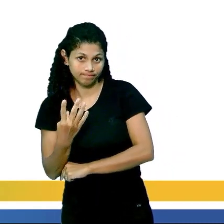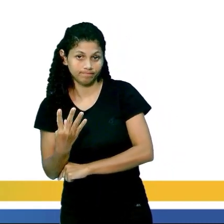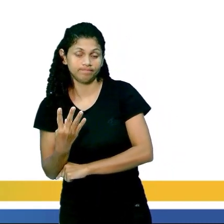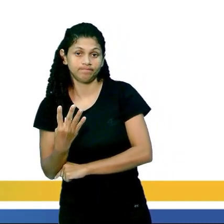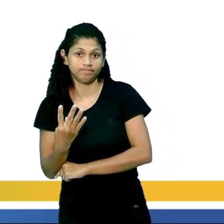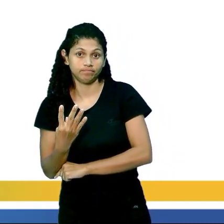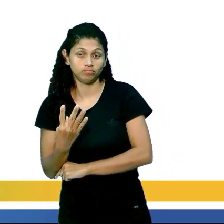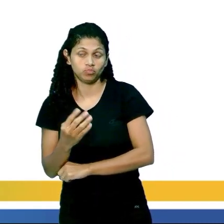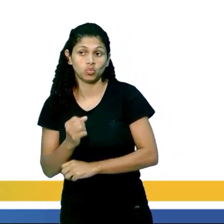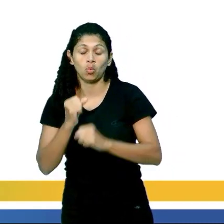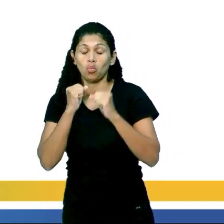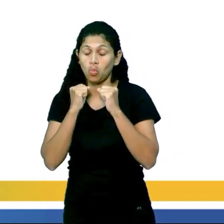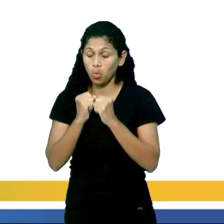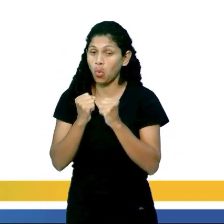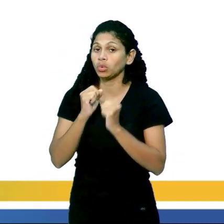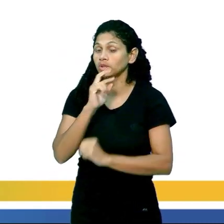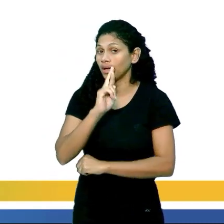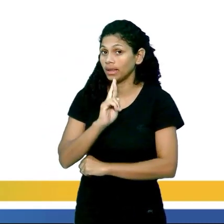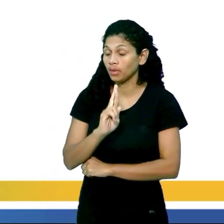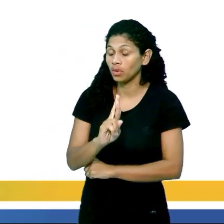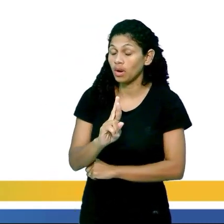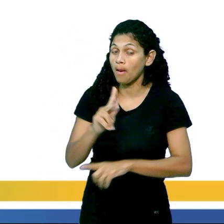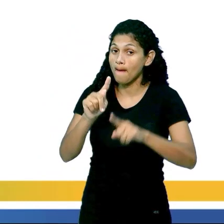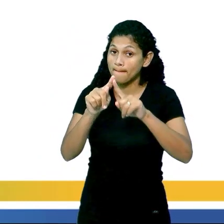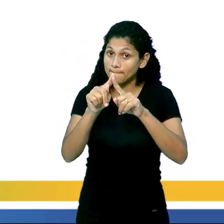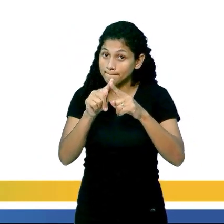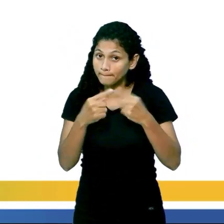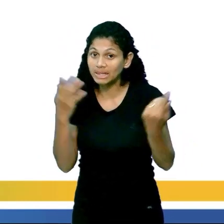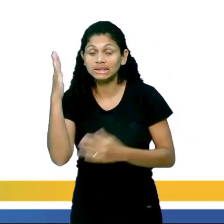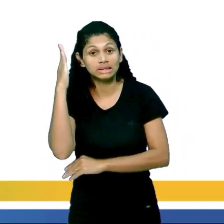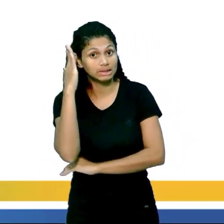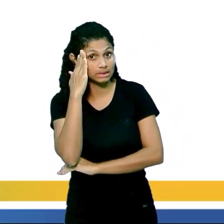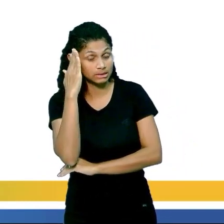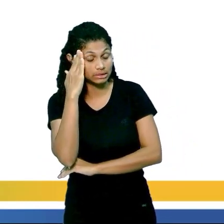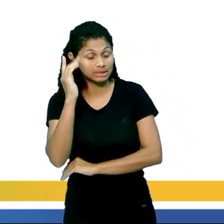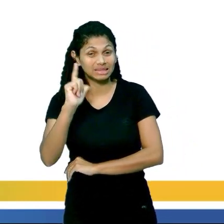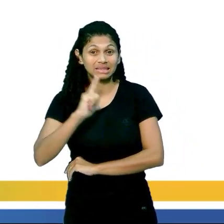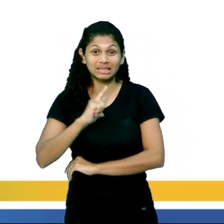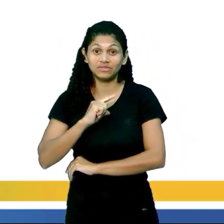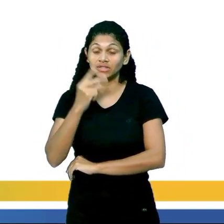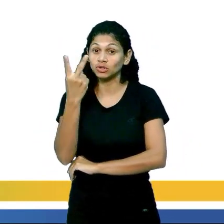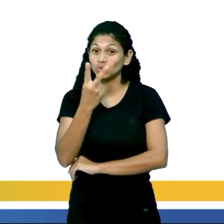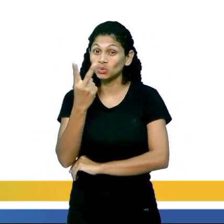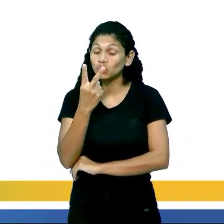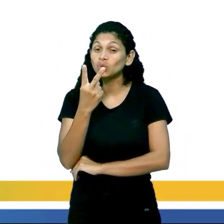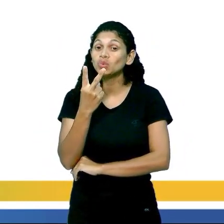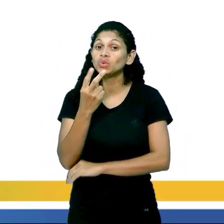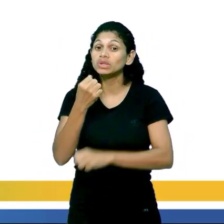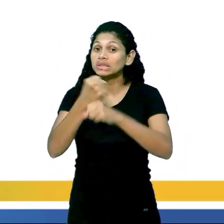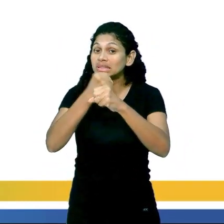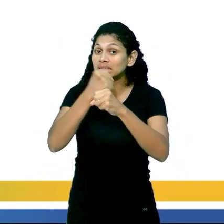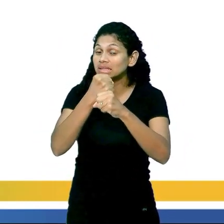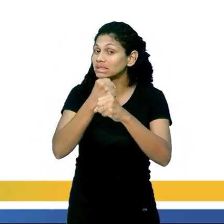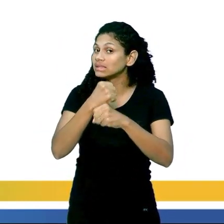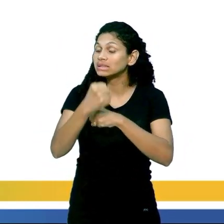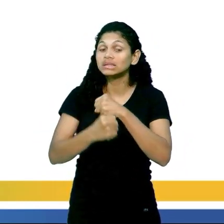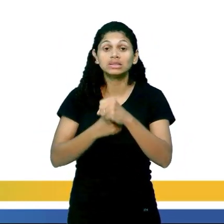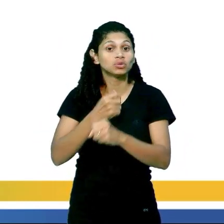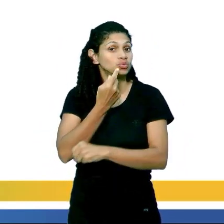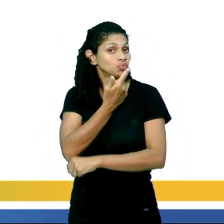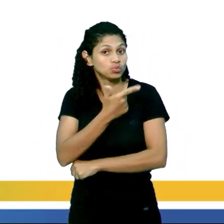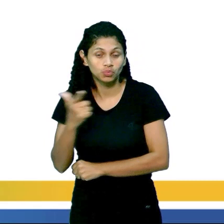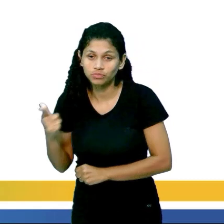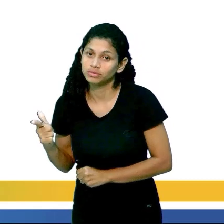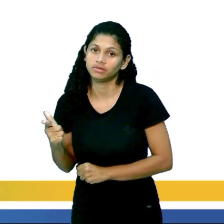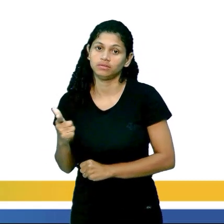ser essa a resposta, mas nós sabemos que teve 2 anos que ficou sem ter Copa do Mundo. Como a